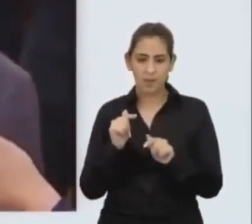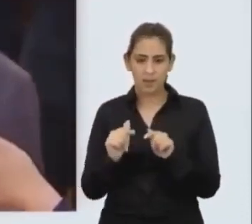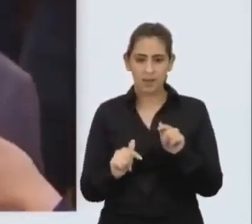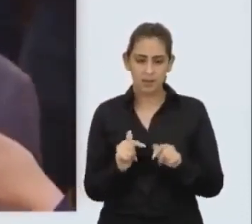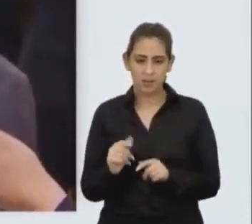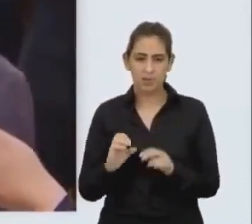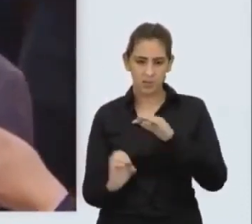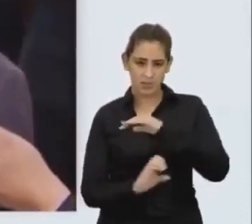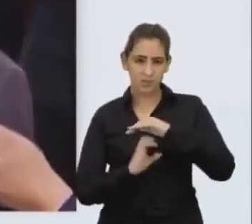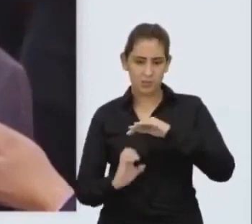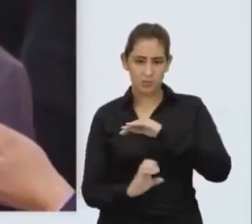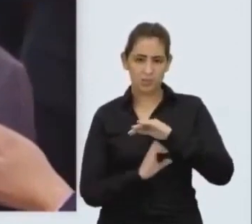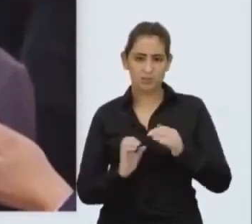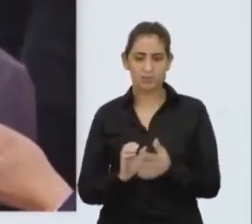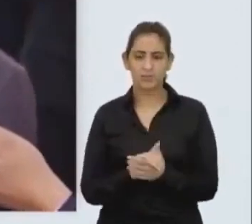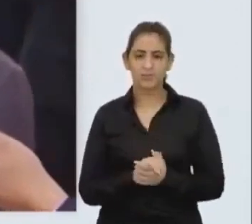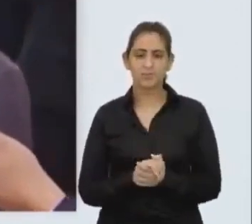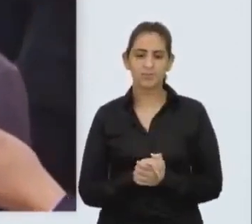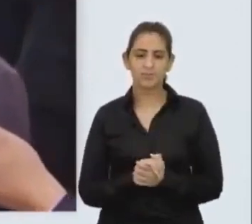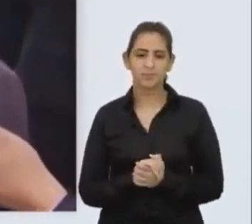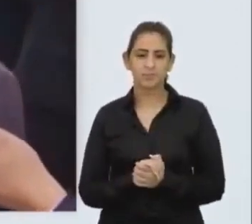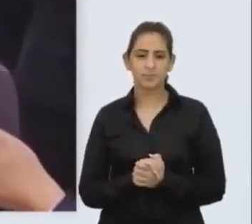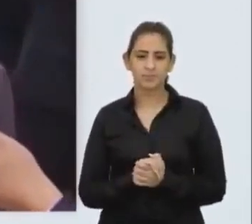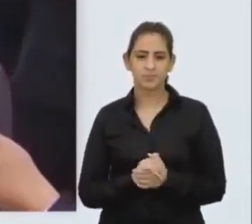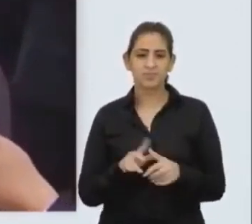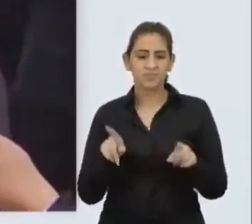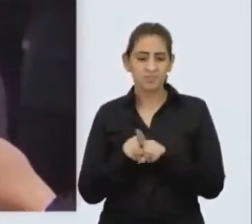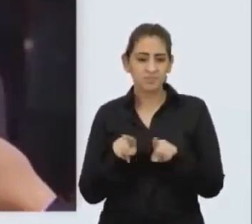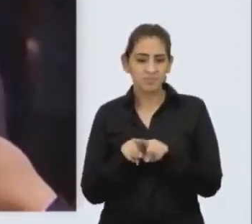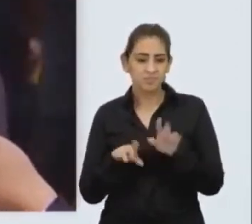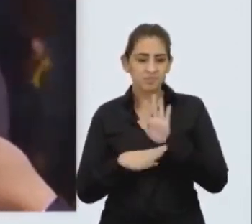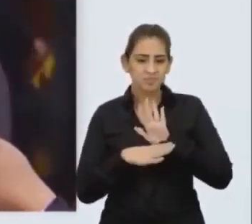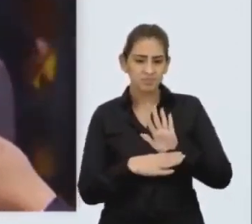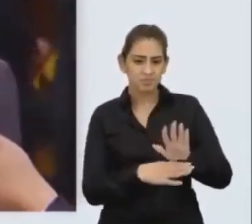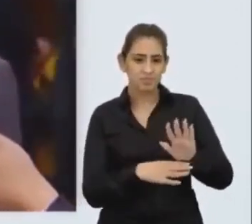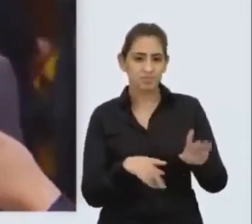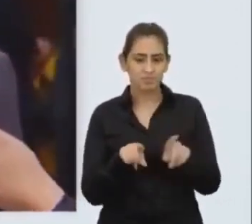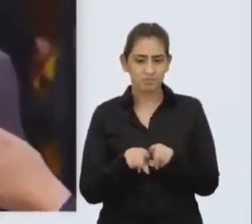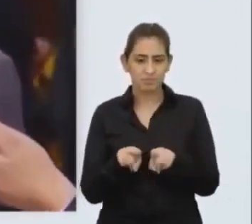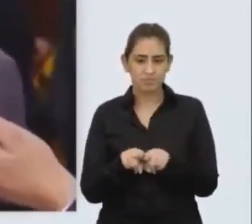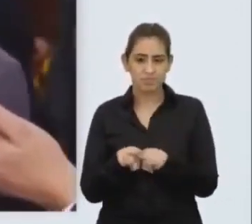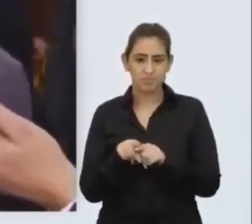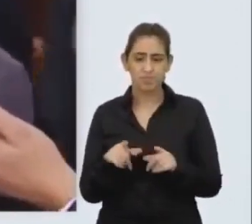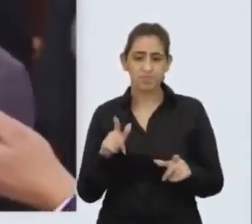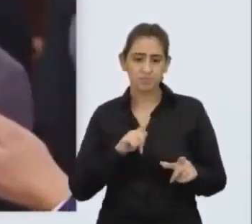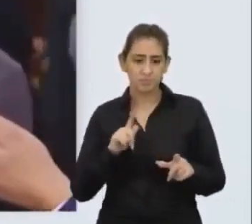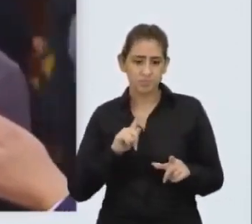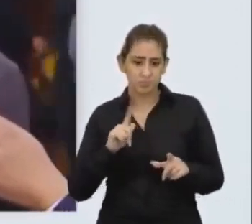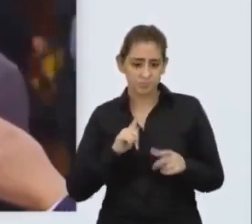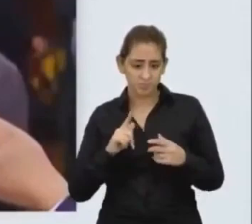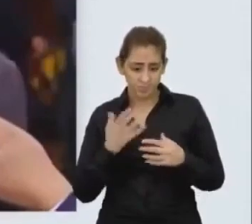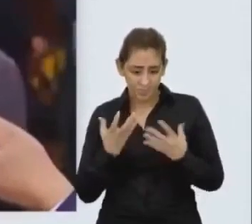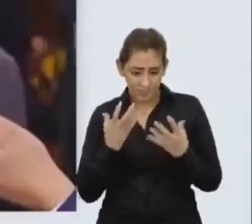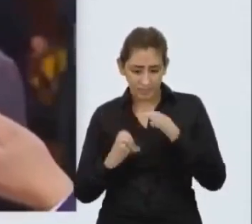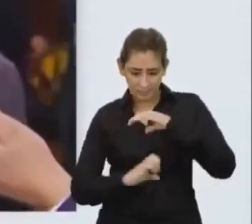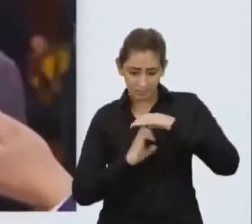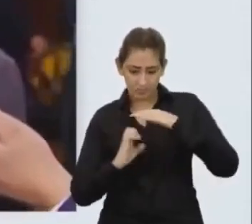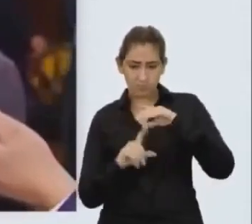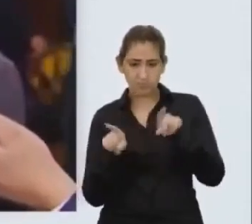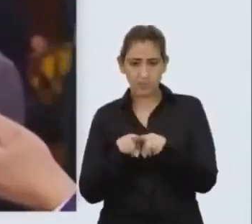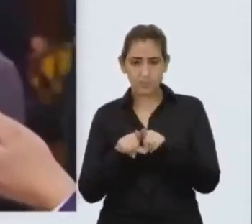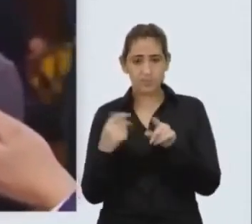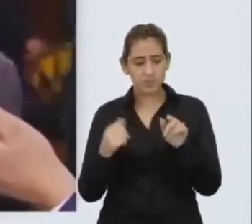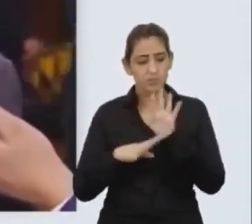só com uma estratégia sobrevivência em segundo lugar nós temos que criar condições para aqueles que tem talento e querem ser empreendedores